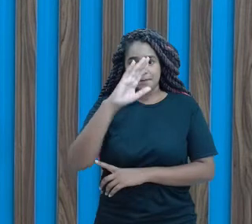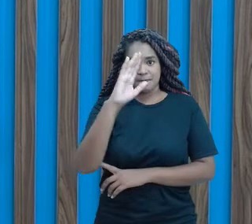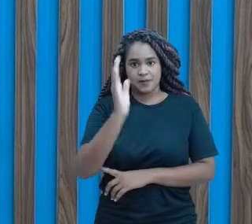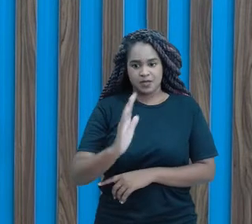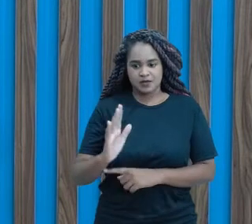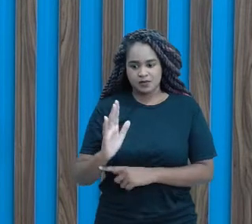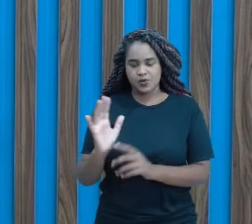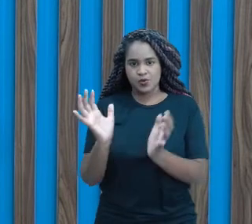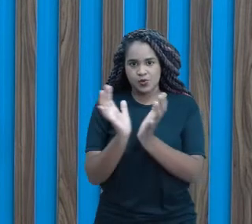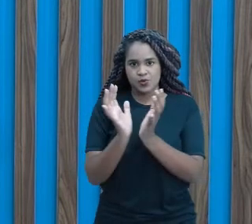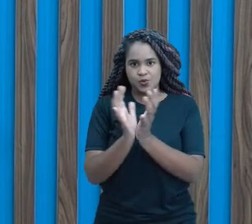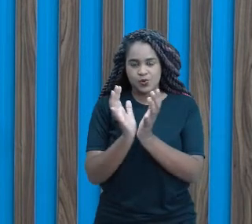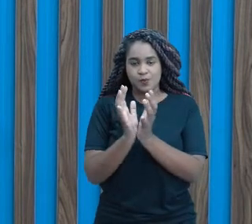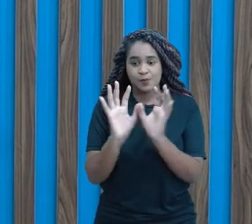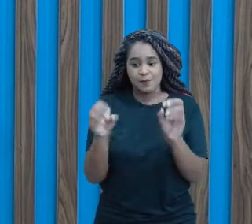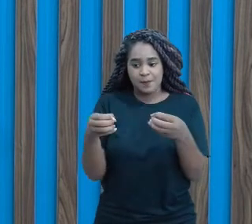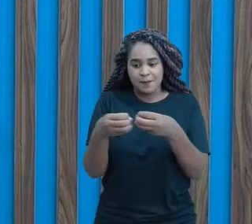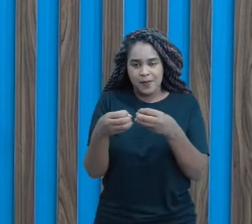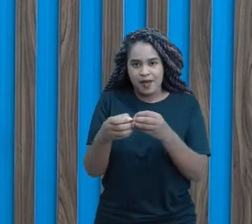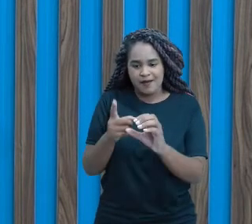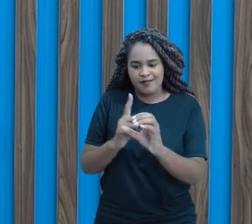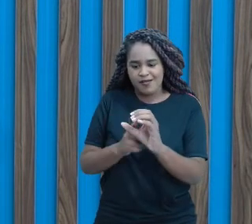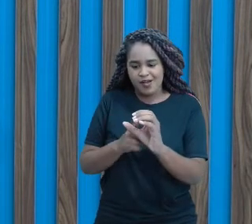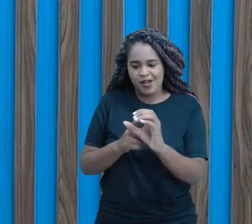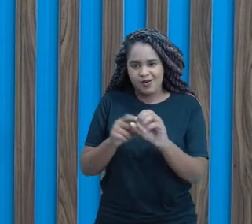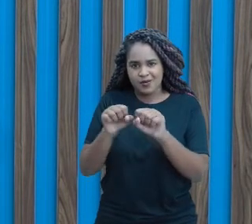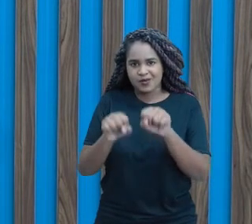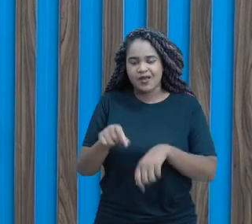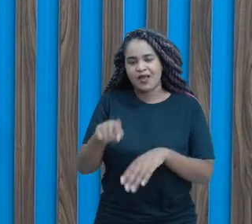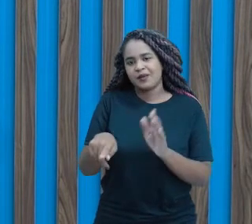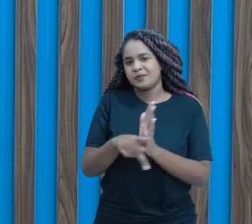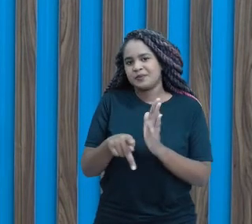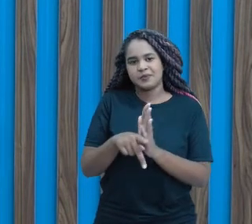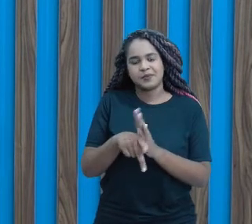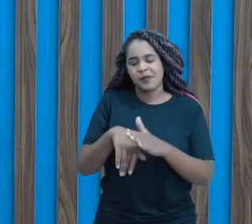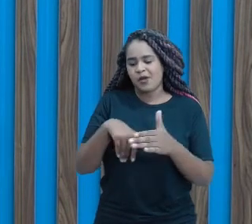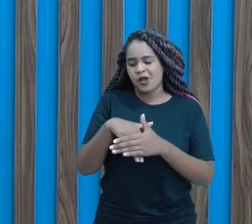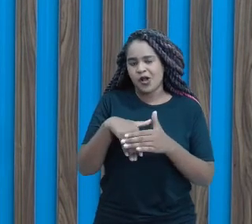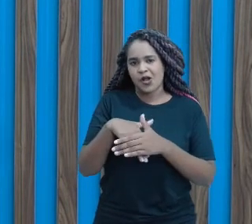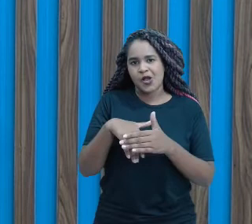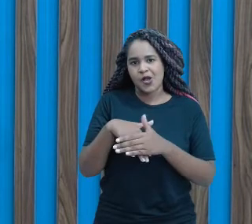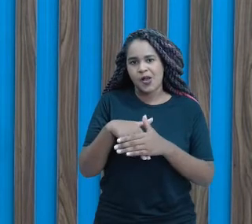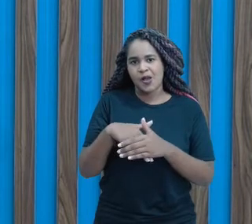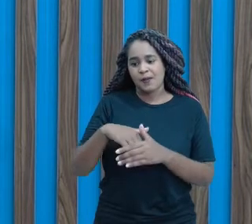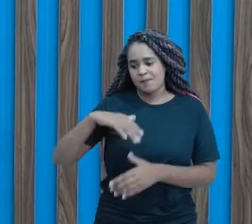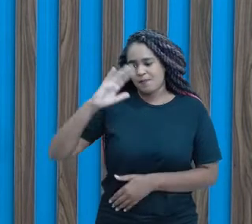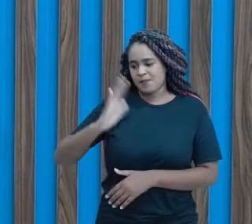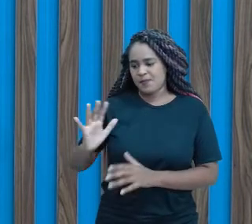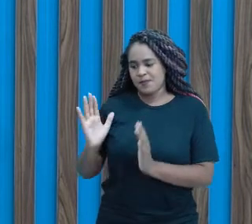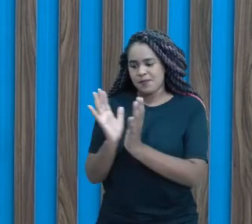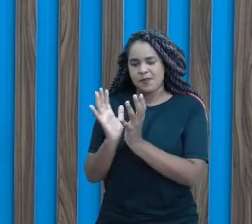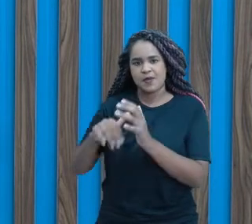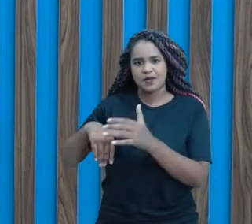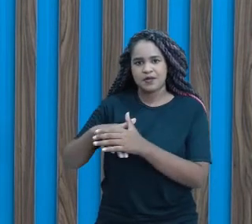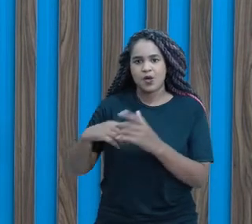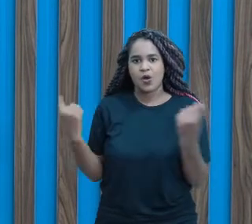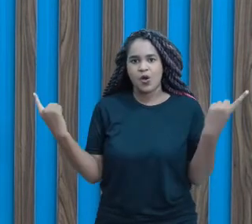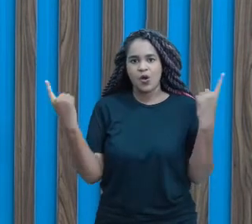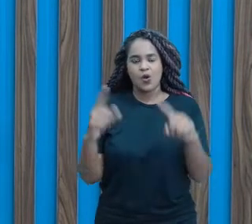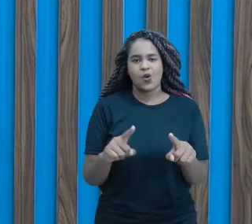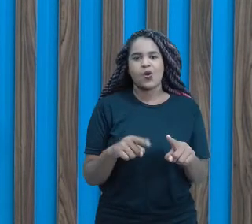gente chama de comunismo, foi exatamente uma partida de futebol da seleção brasileira contra a antiga